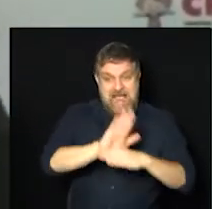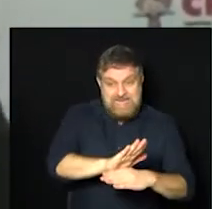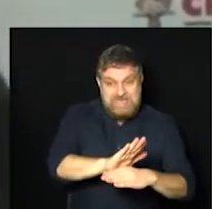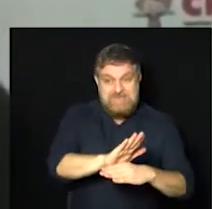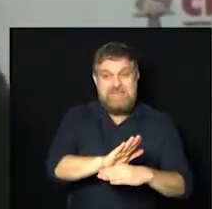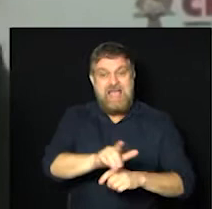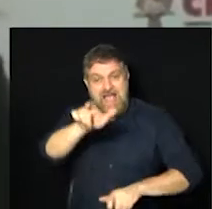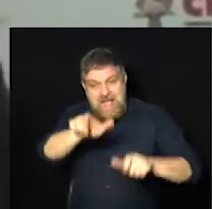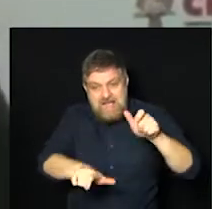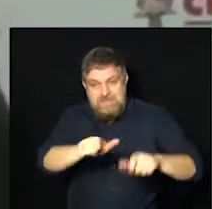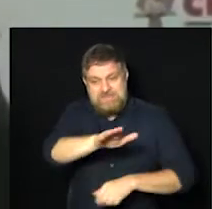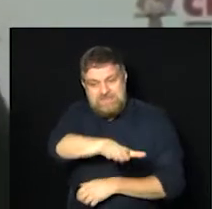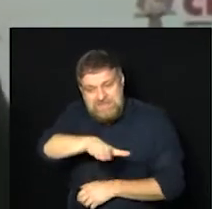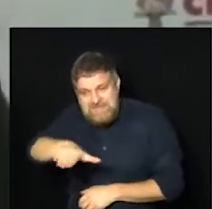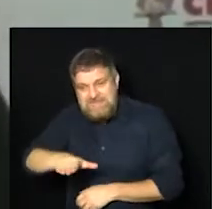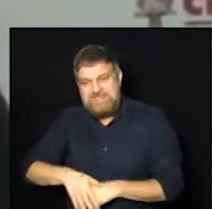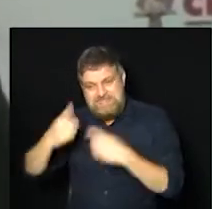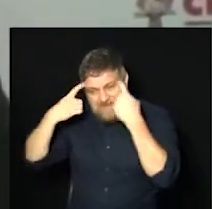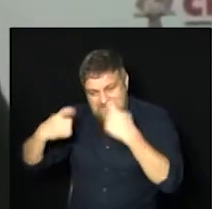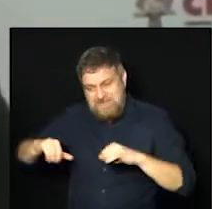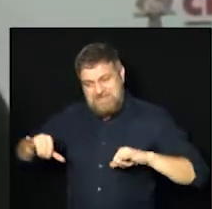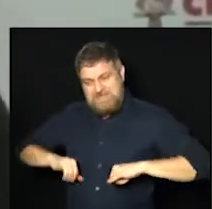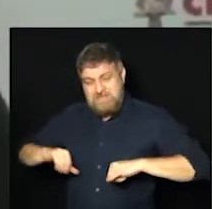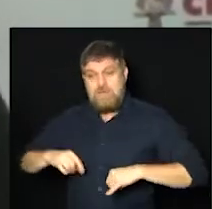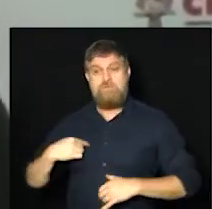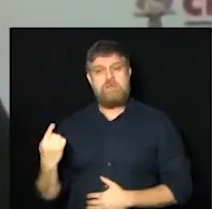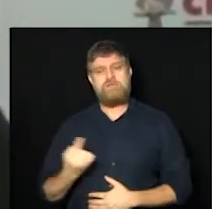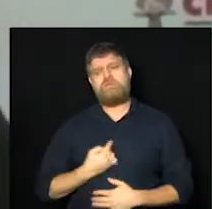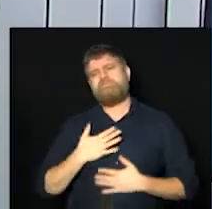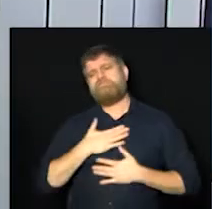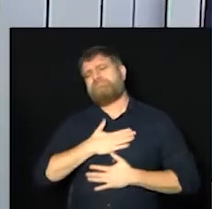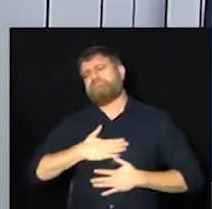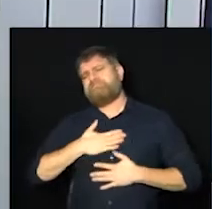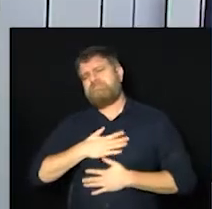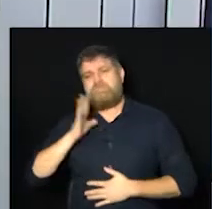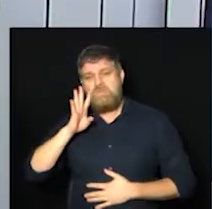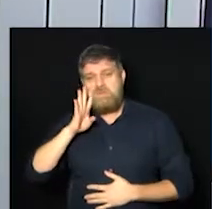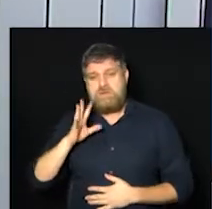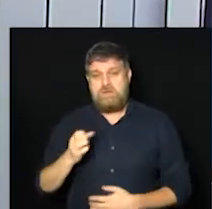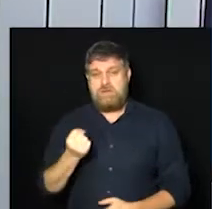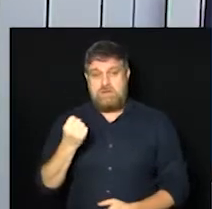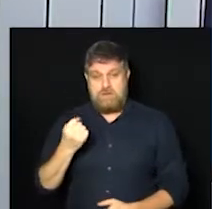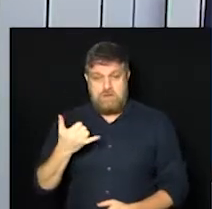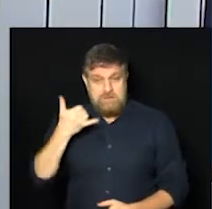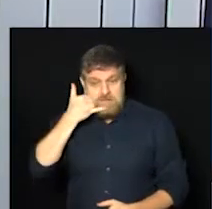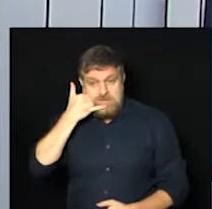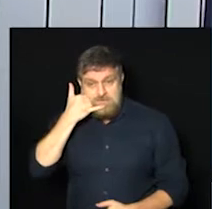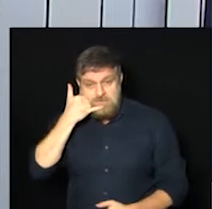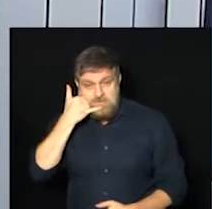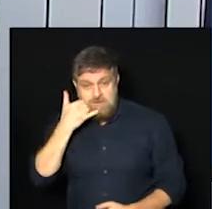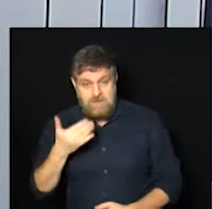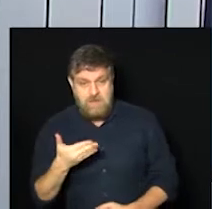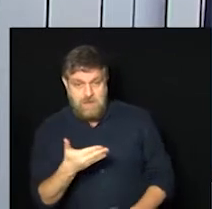né, ajudar as crianças que sofrem violência, para a gente... Vai ser bem legal. E o telefone está na tela, viu?